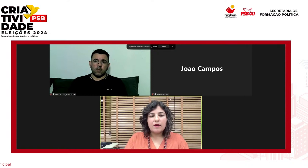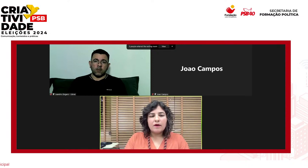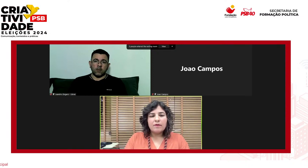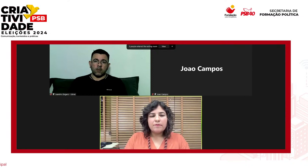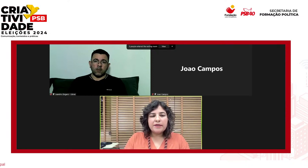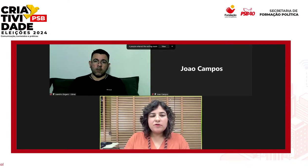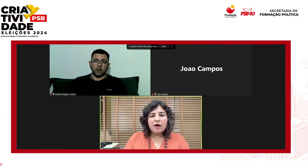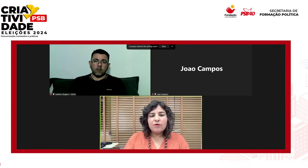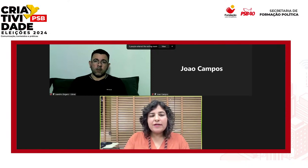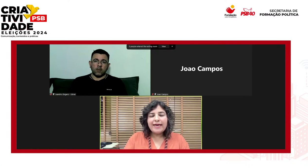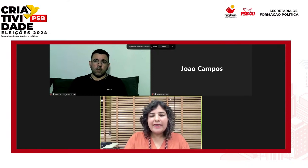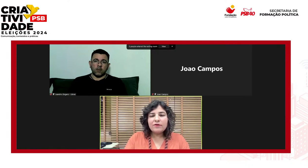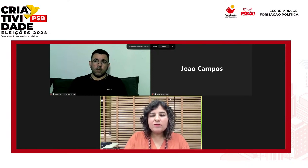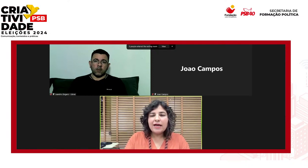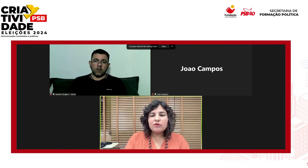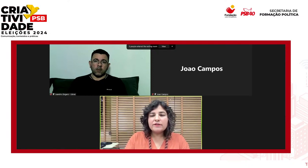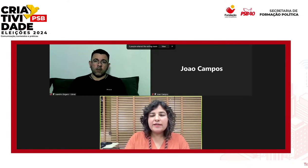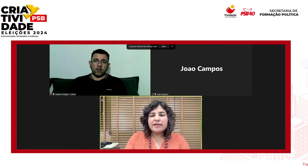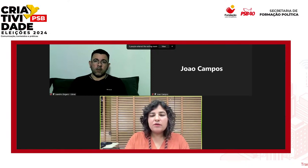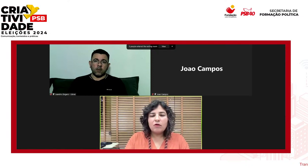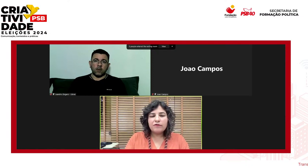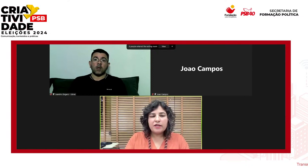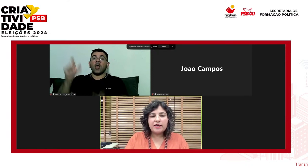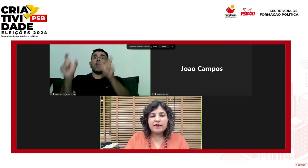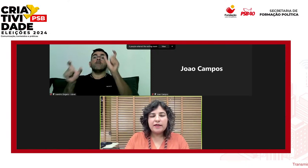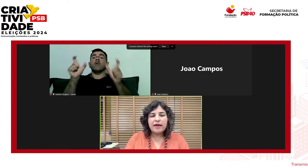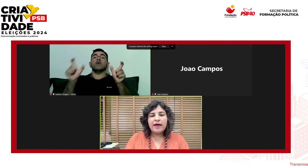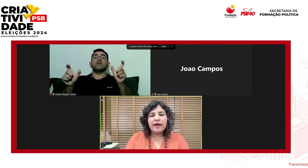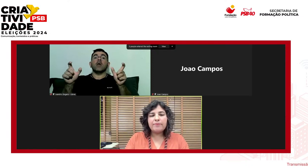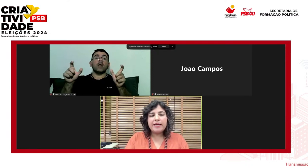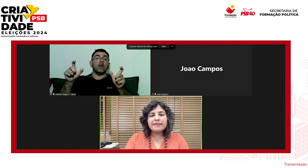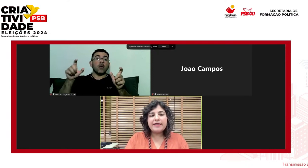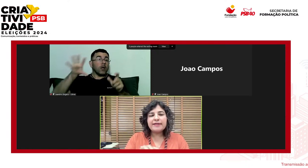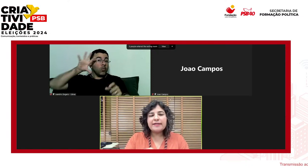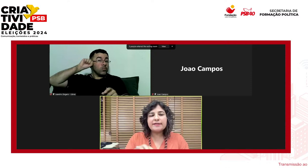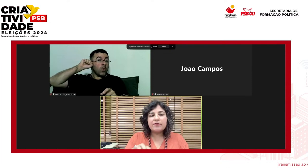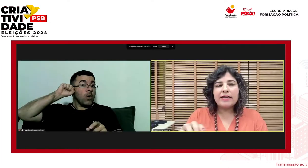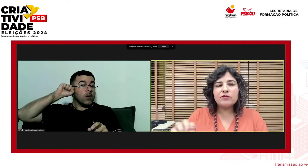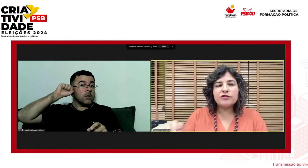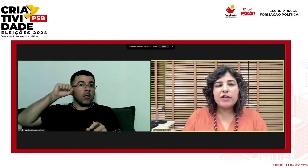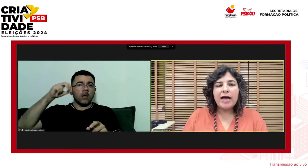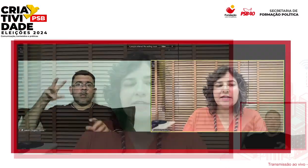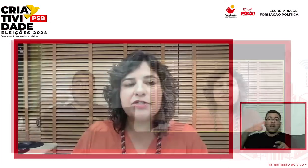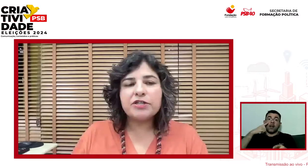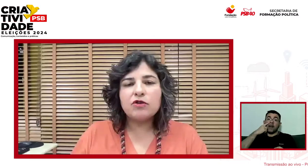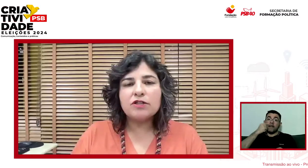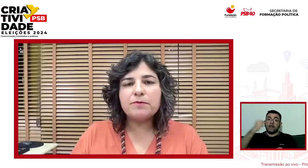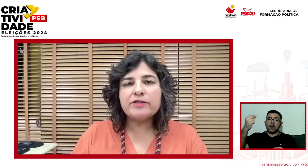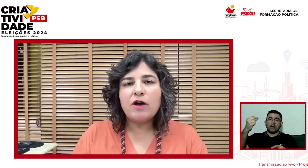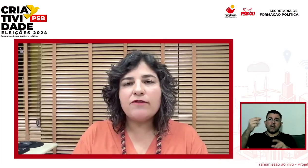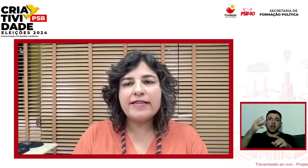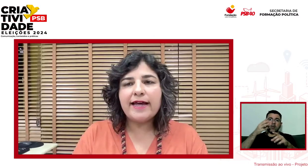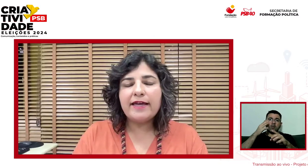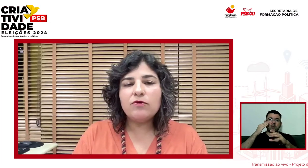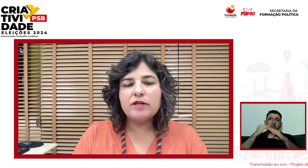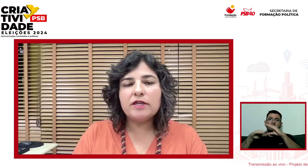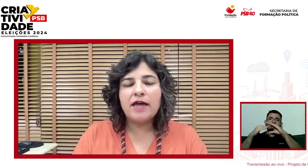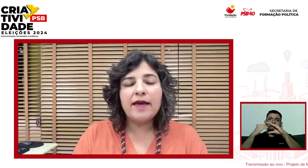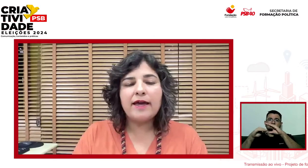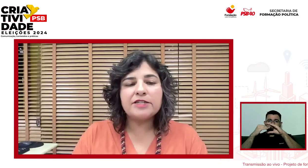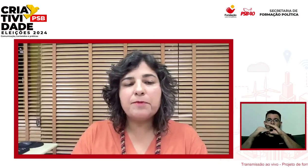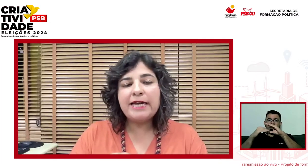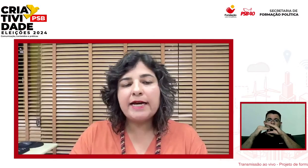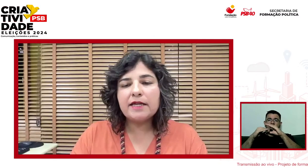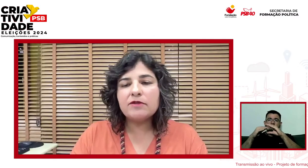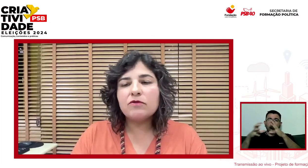normal pessoal quem não tá conseguindo ouvir eh Presta atenção aí no chat que o nosso pessoal vai est reun